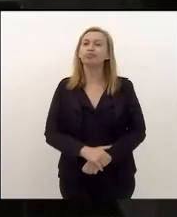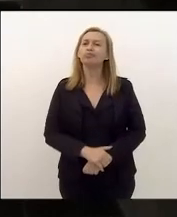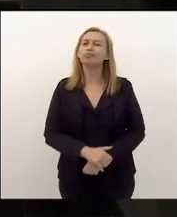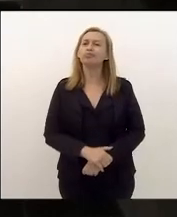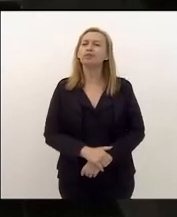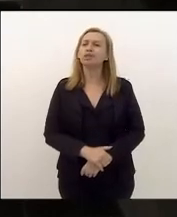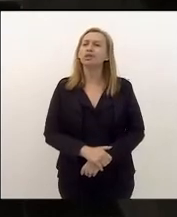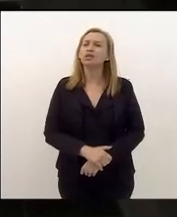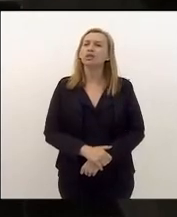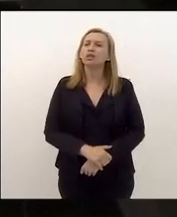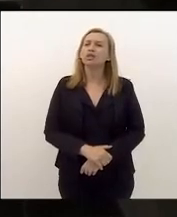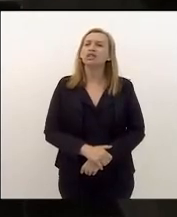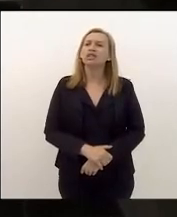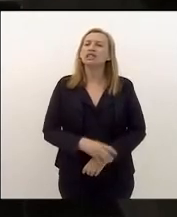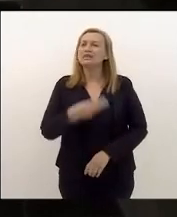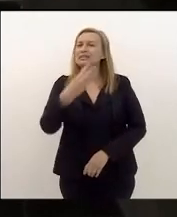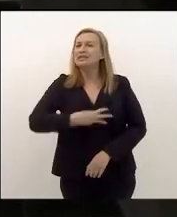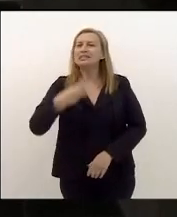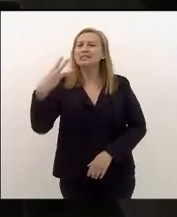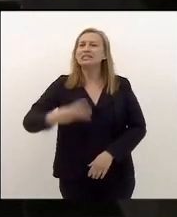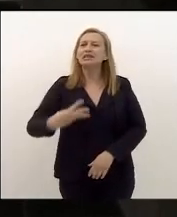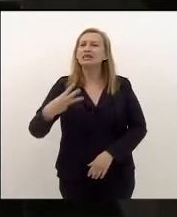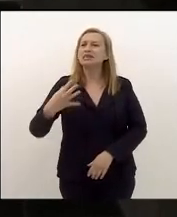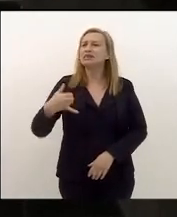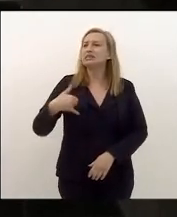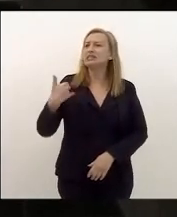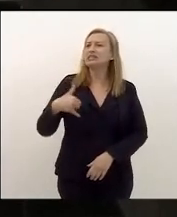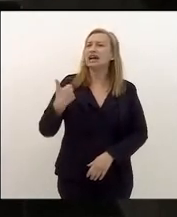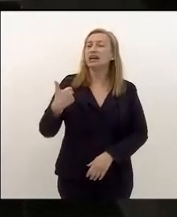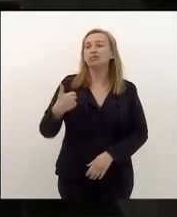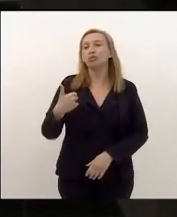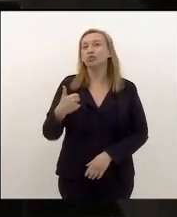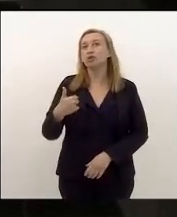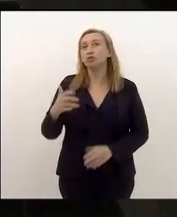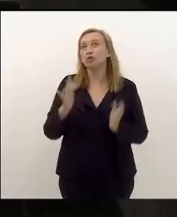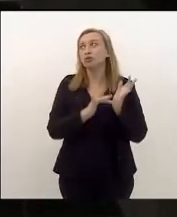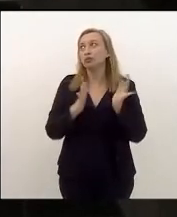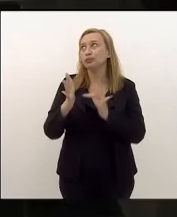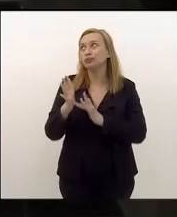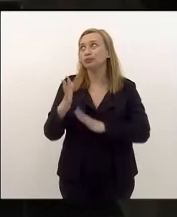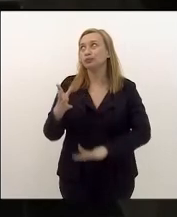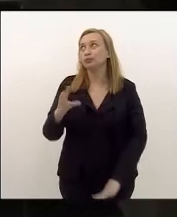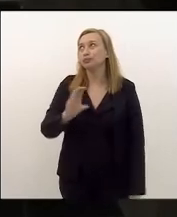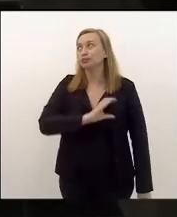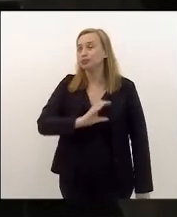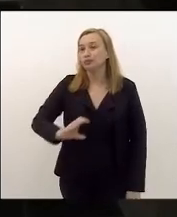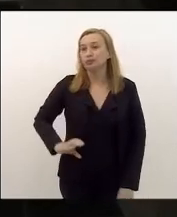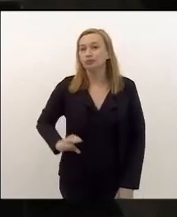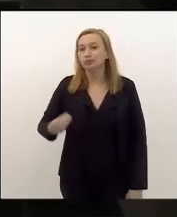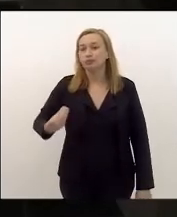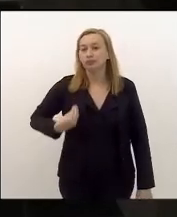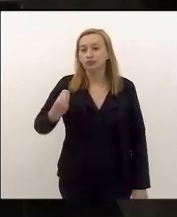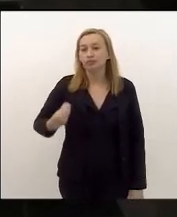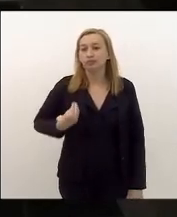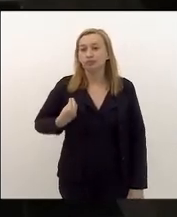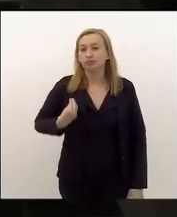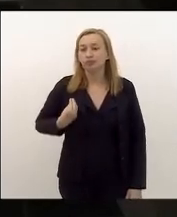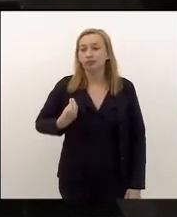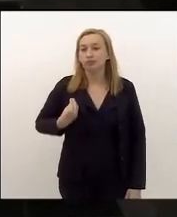sobre os 33 anos que Jesus Cristo viveu na face da Terra.